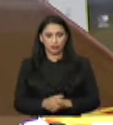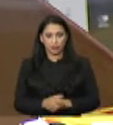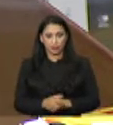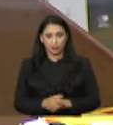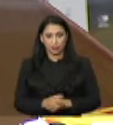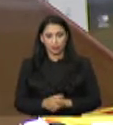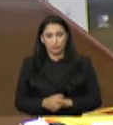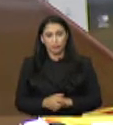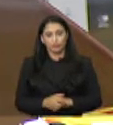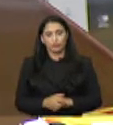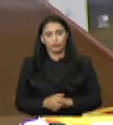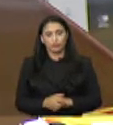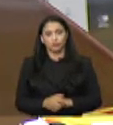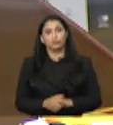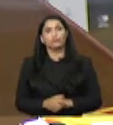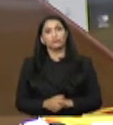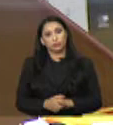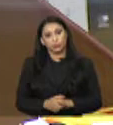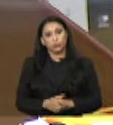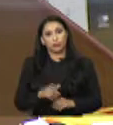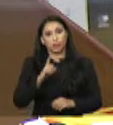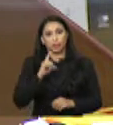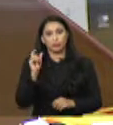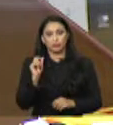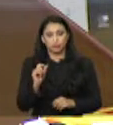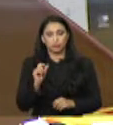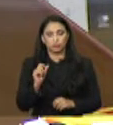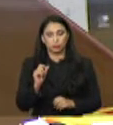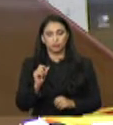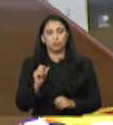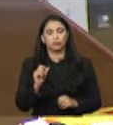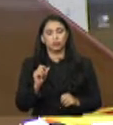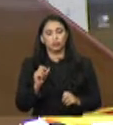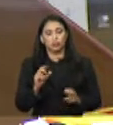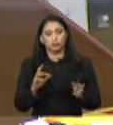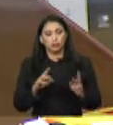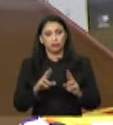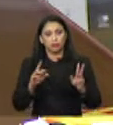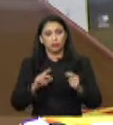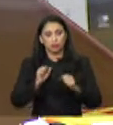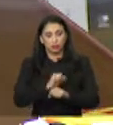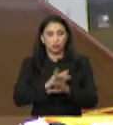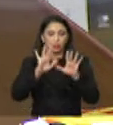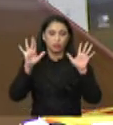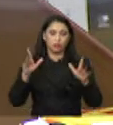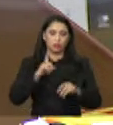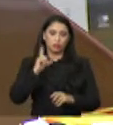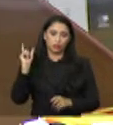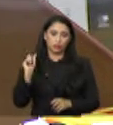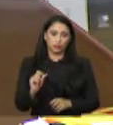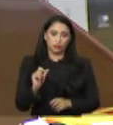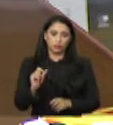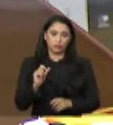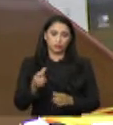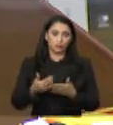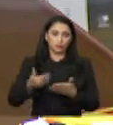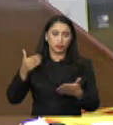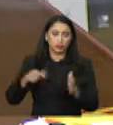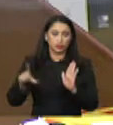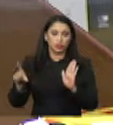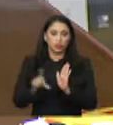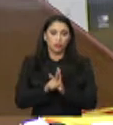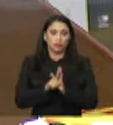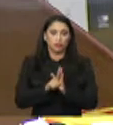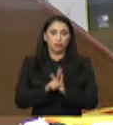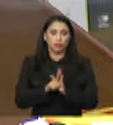para atos intencionais e não para condutas negligentes imprudentes ou impedidas está claro que em tal contexto a retroação da lei